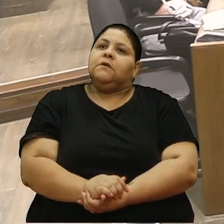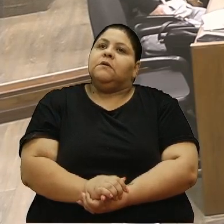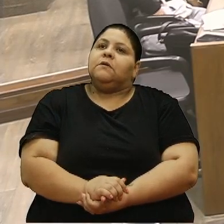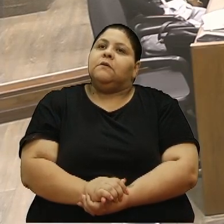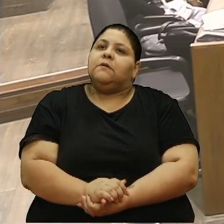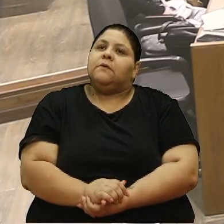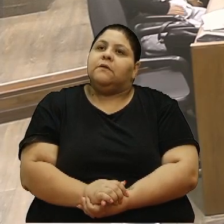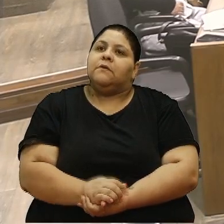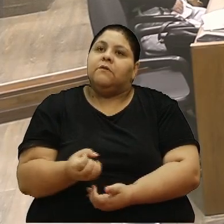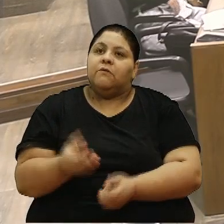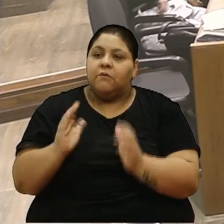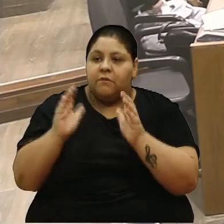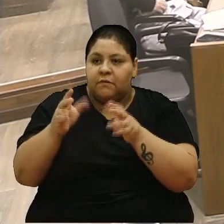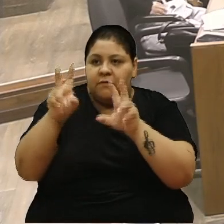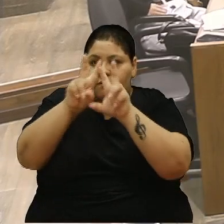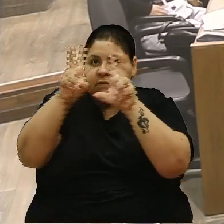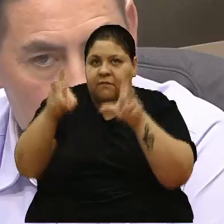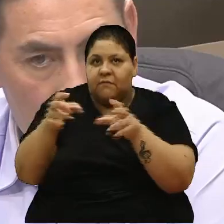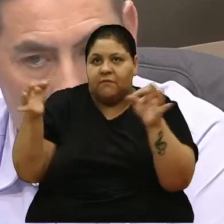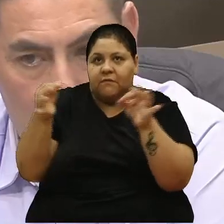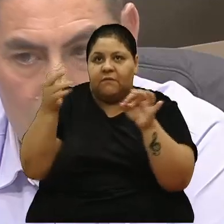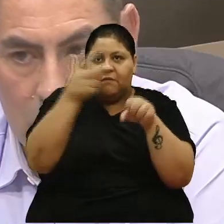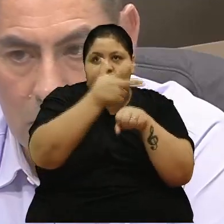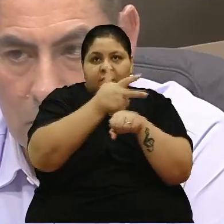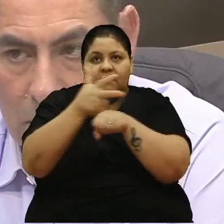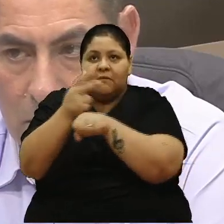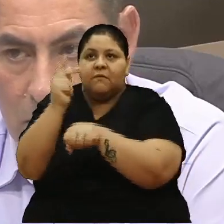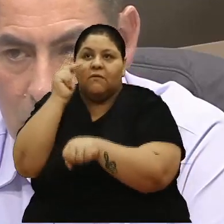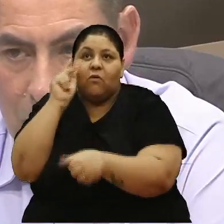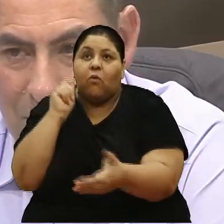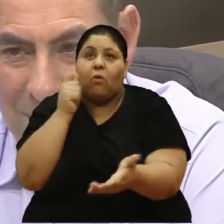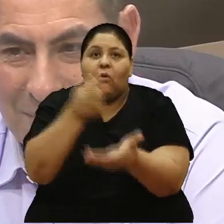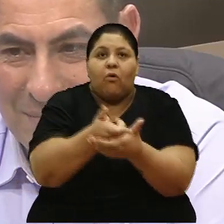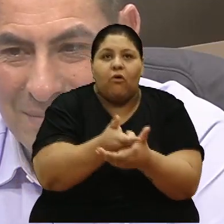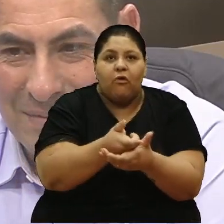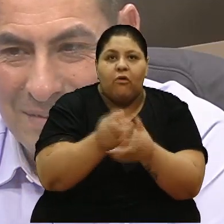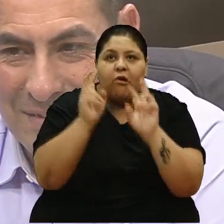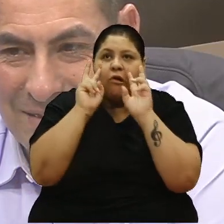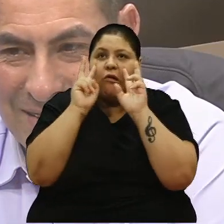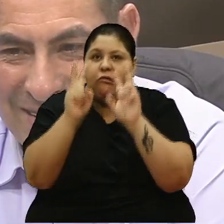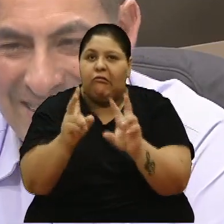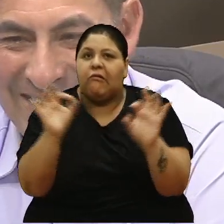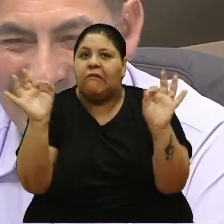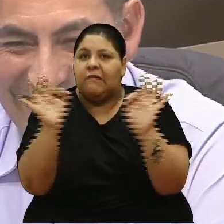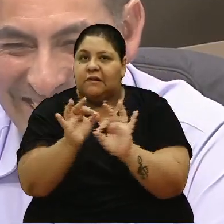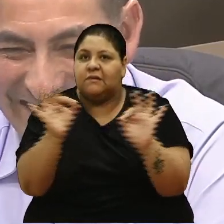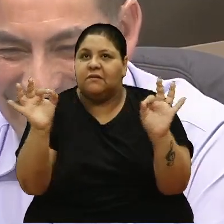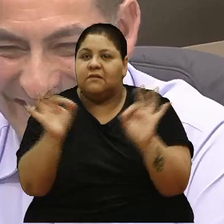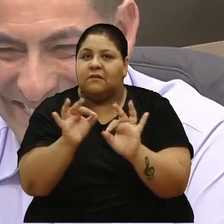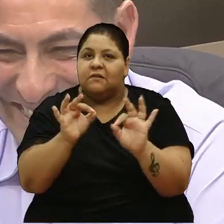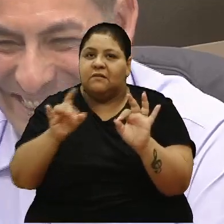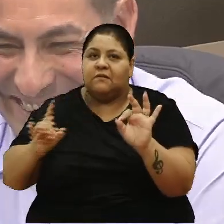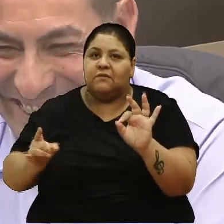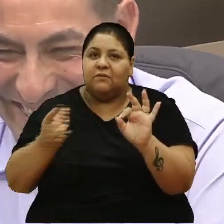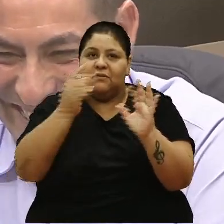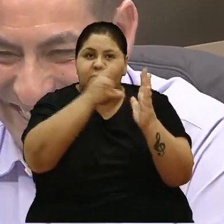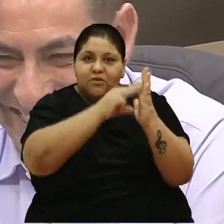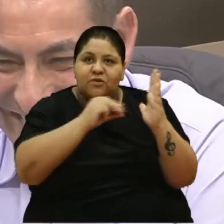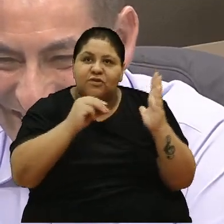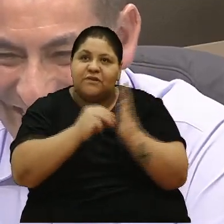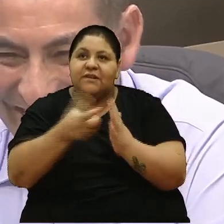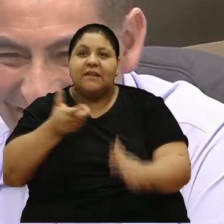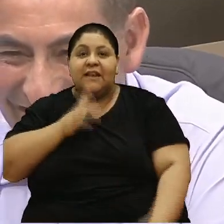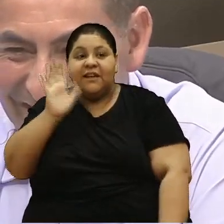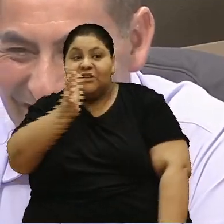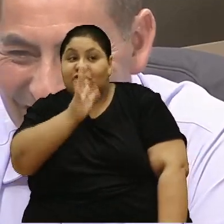Tá bom, vou me ater. Eu queria elogiar a webcam que o vereador Cláudio comprou aqui. Dá para ver que ela é de extrema qualidade. É o último modelo que tem. Queria dar um tchau pro